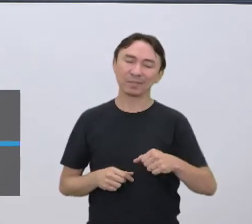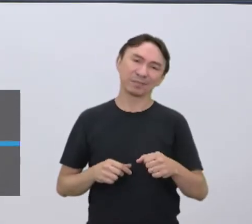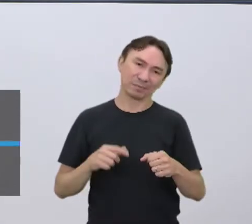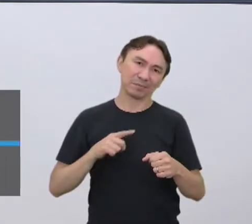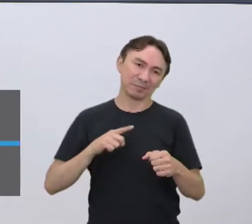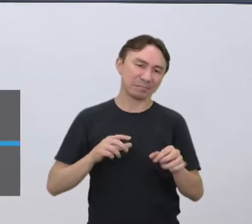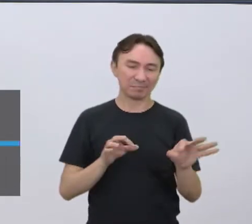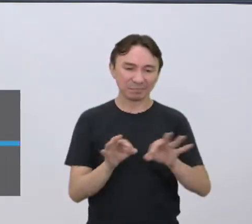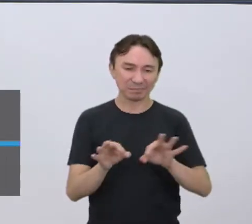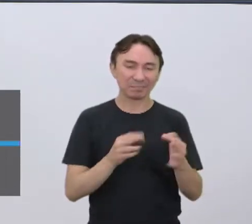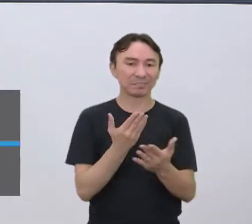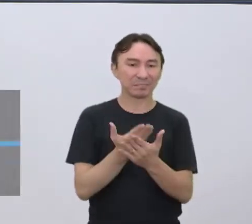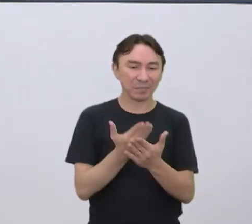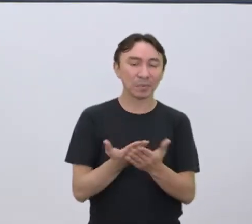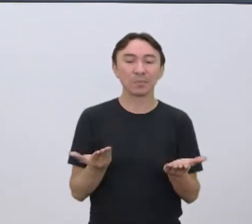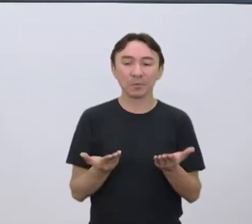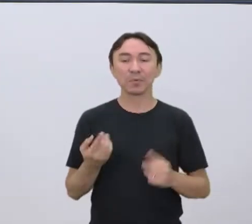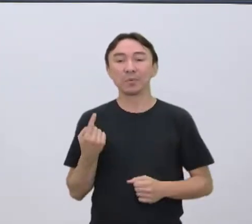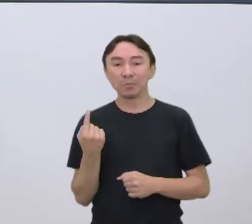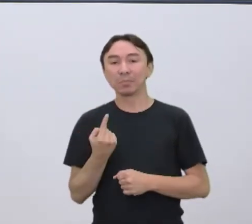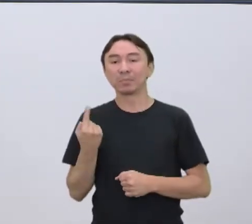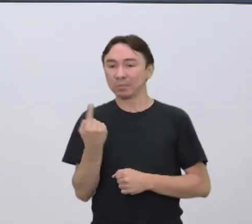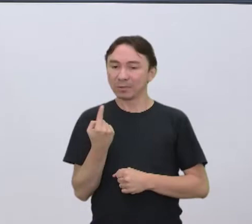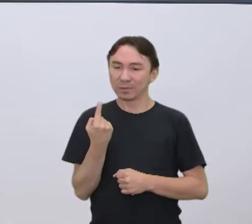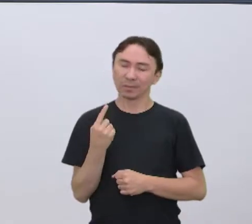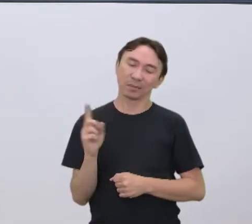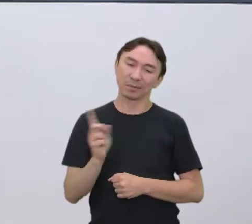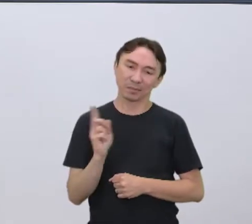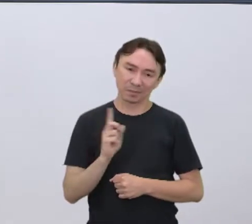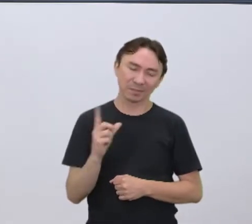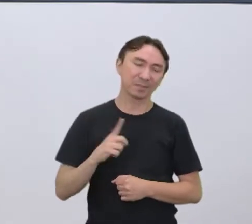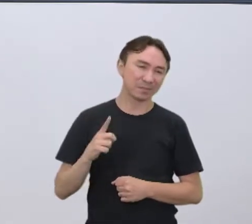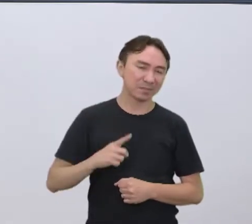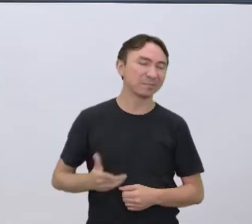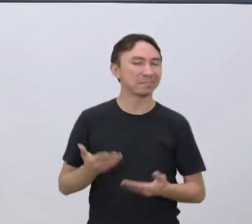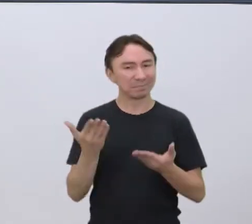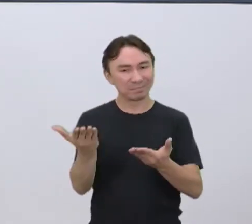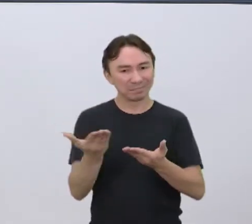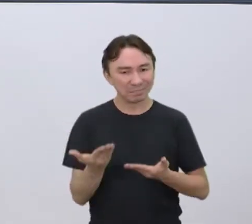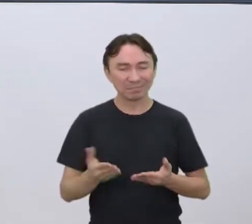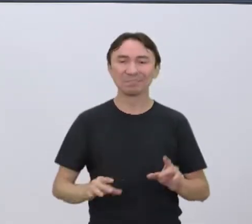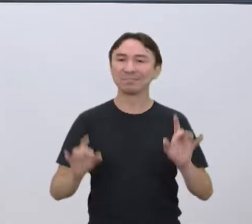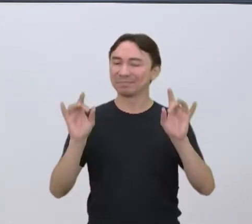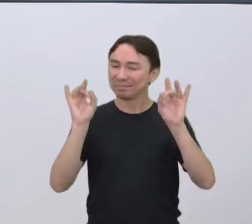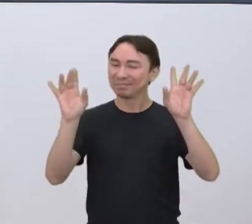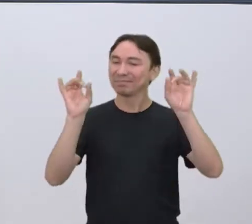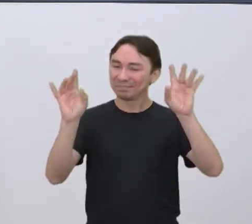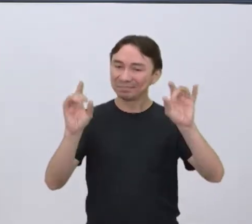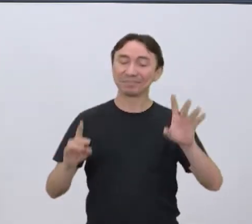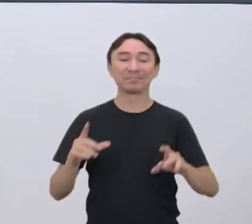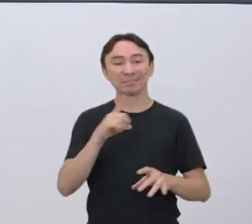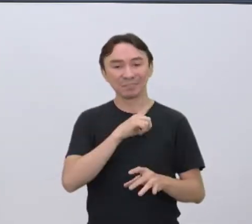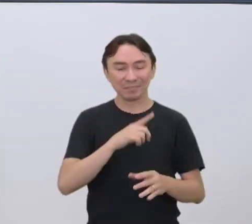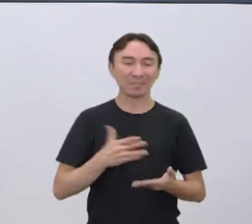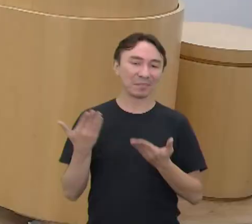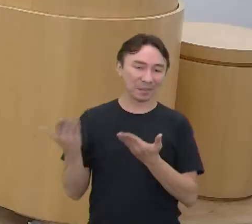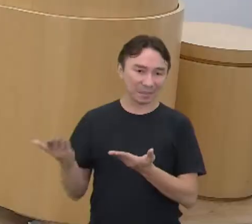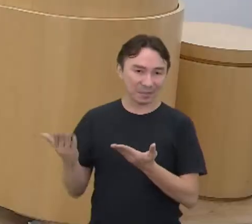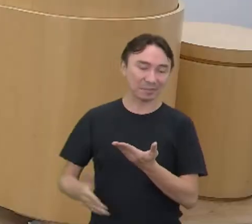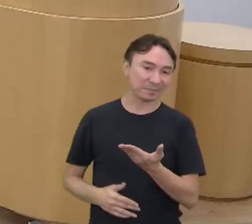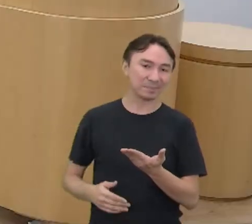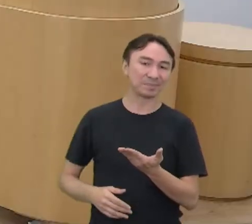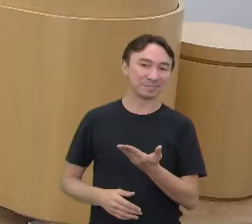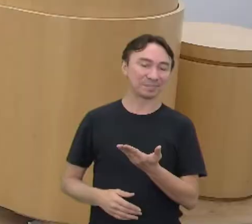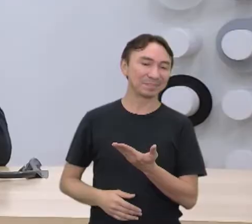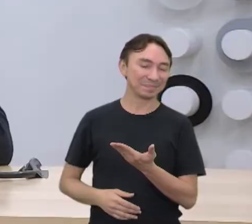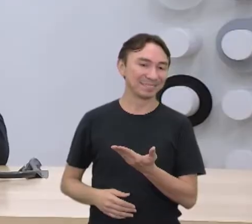E hoje eu não estou sozinho, Eu fiz um convite muito especial e vocês vão entender que a aula vai ser compartilhada com ela, a professora Roberta. Tudo bem, Roberta?